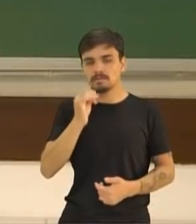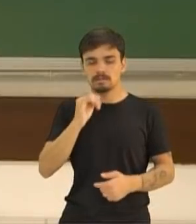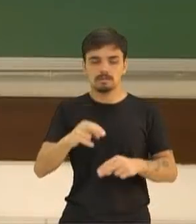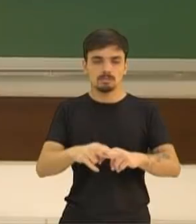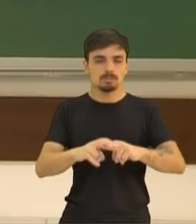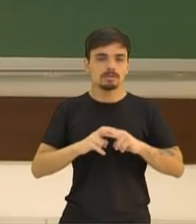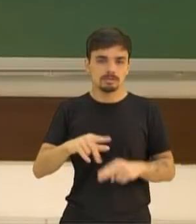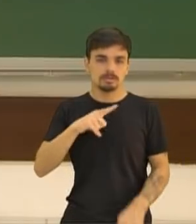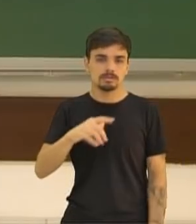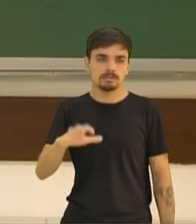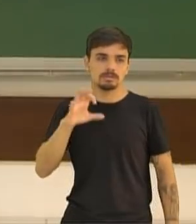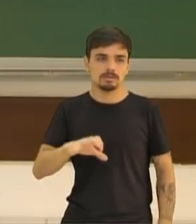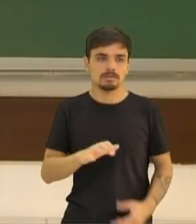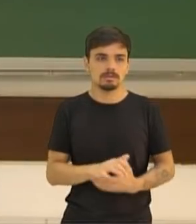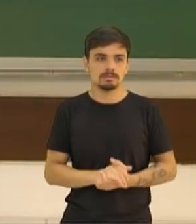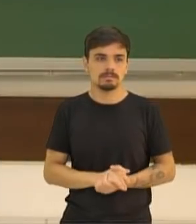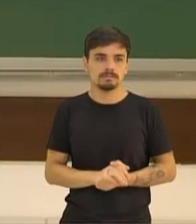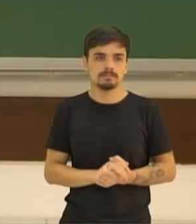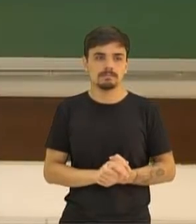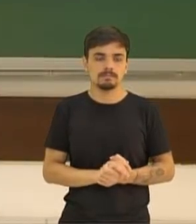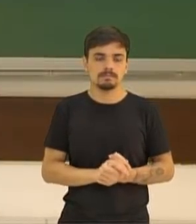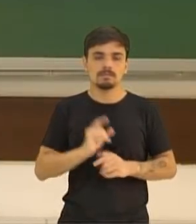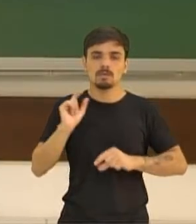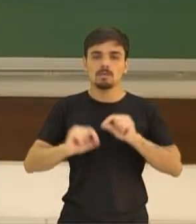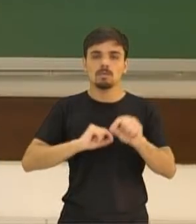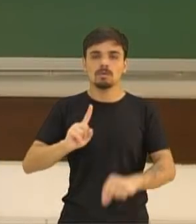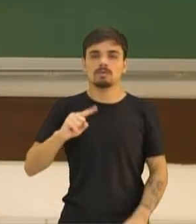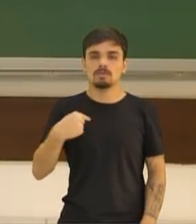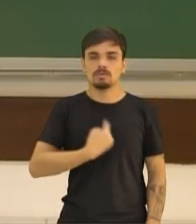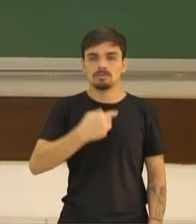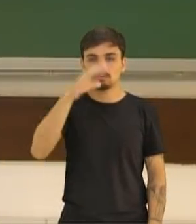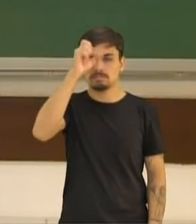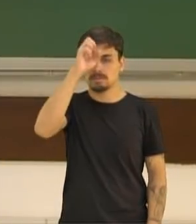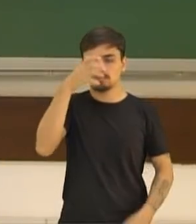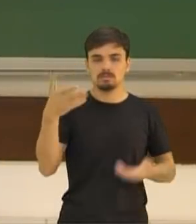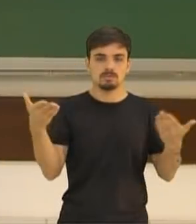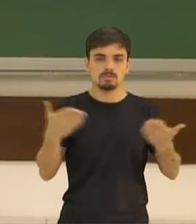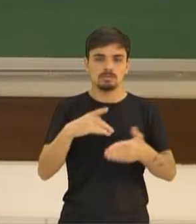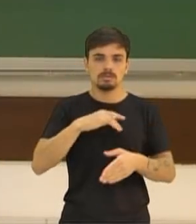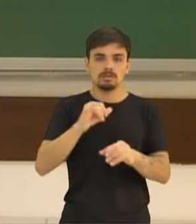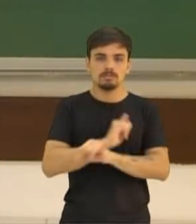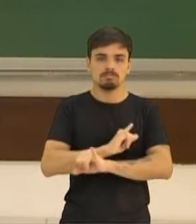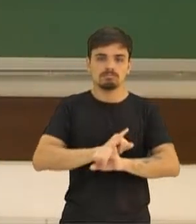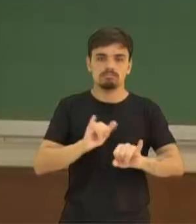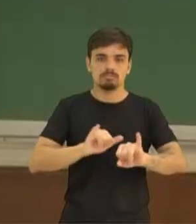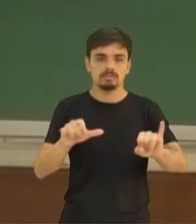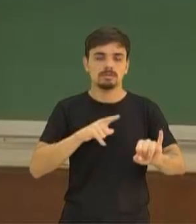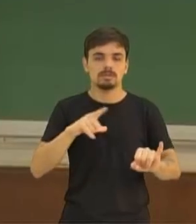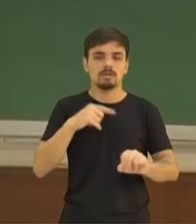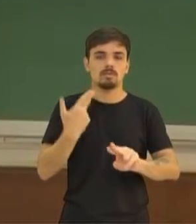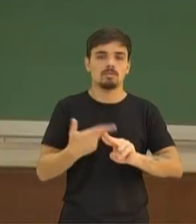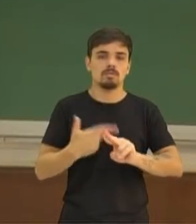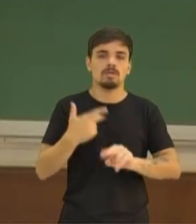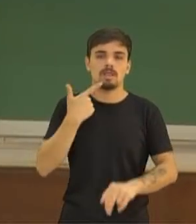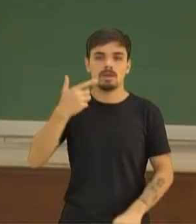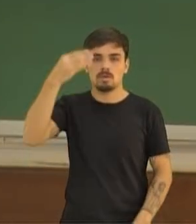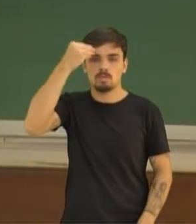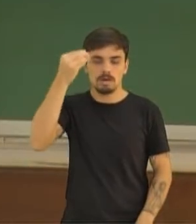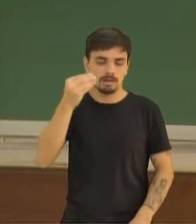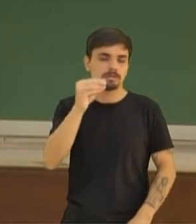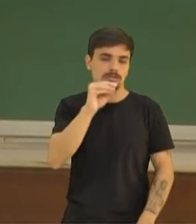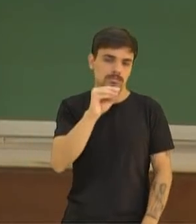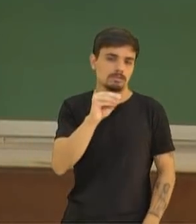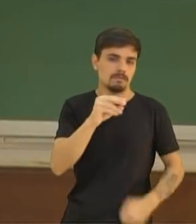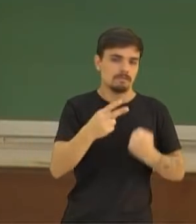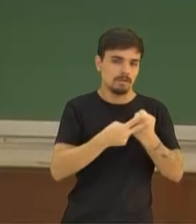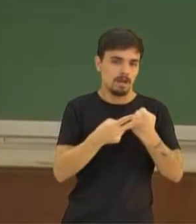essa metalinguagem. O que nós vimos hoje? O anúncio publicitário faz uso da linguagem verbal e não verbal.